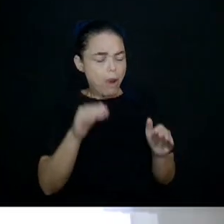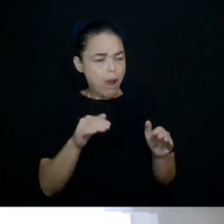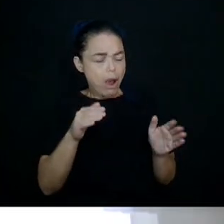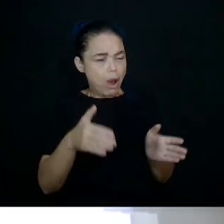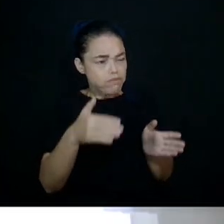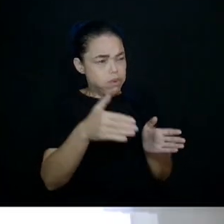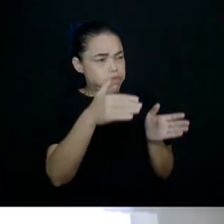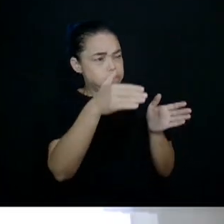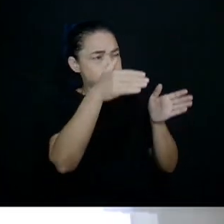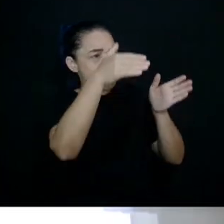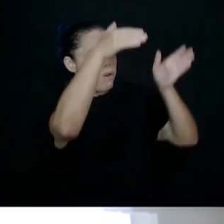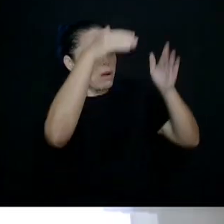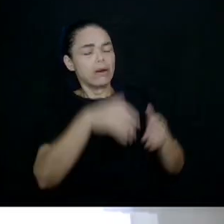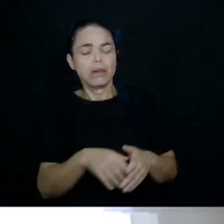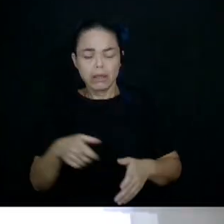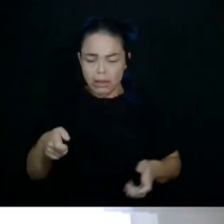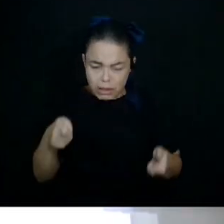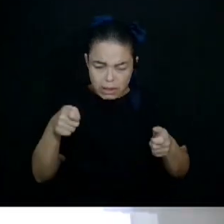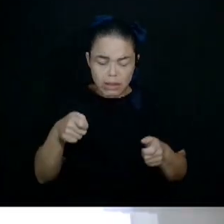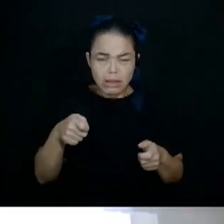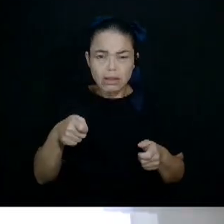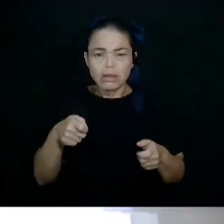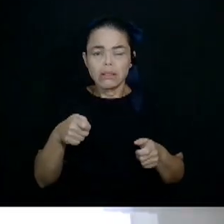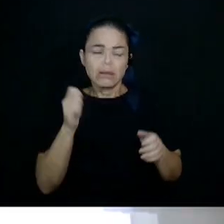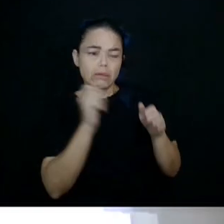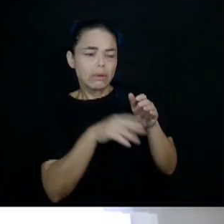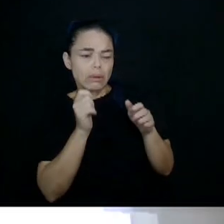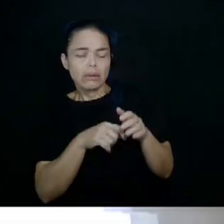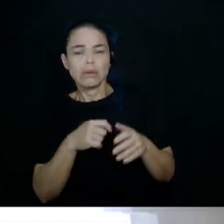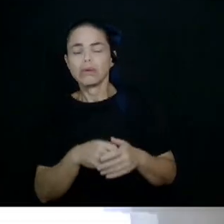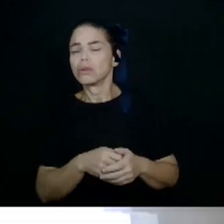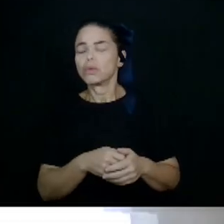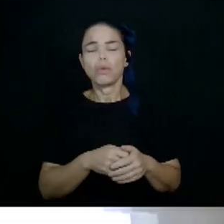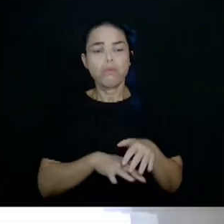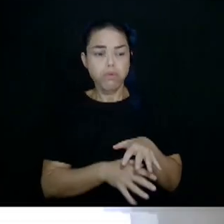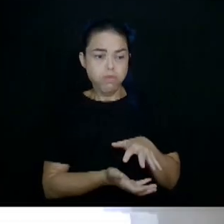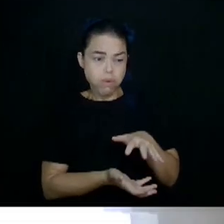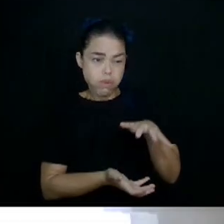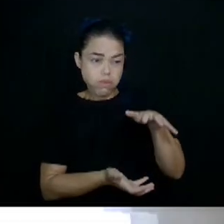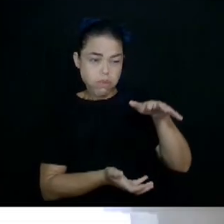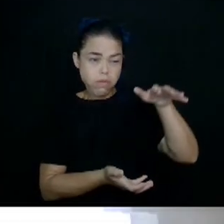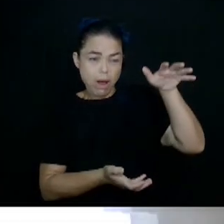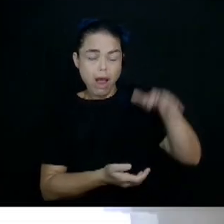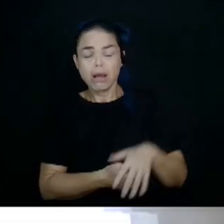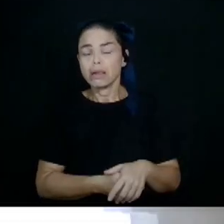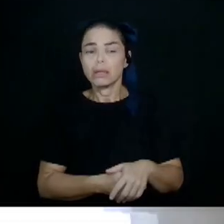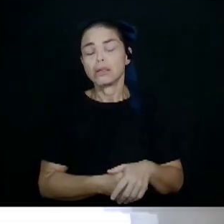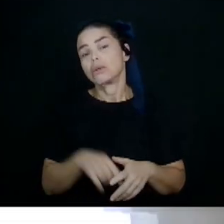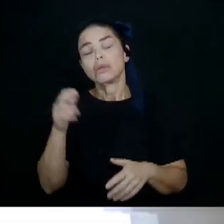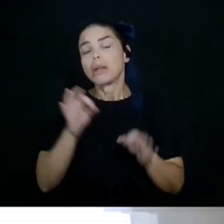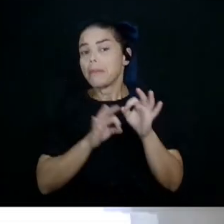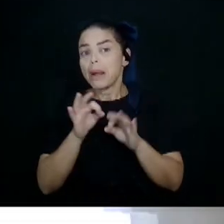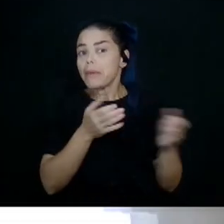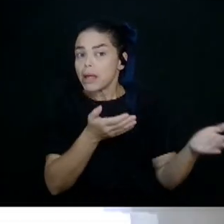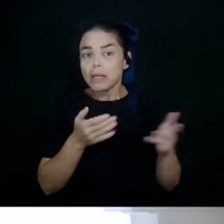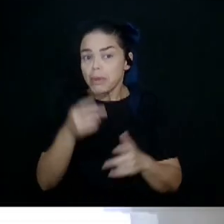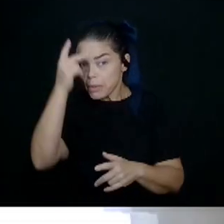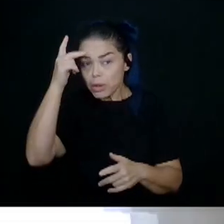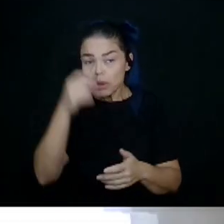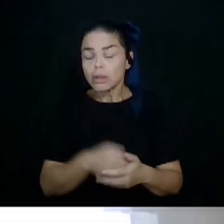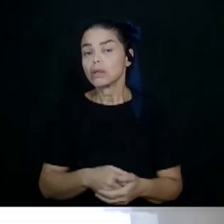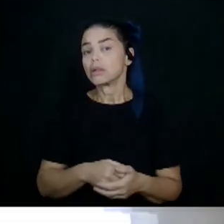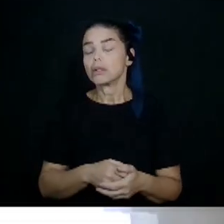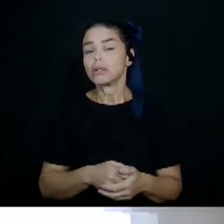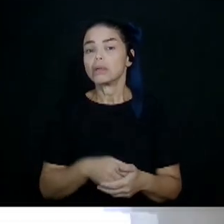Guardar sacola de um presente que ganhou. Então, são coisas que vão ocupando o espaço, né? E claro, aí começa a envolver uma série